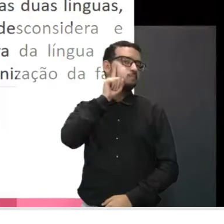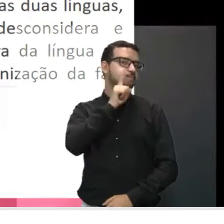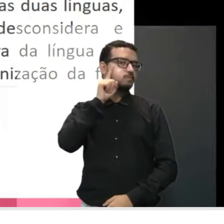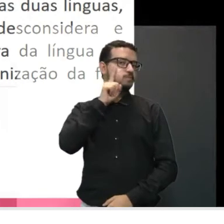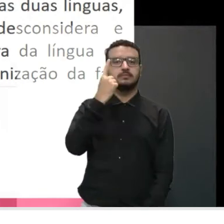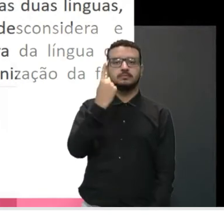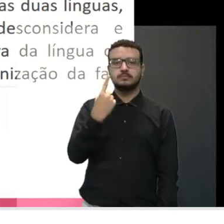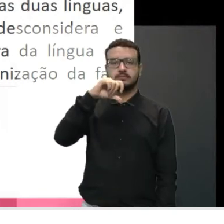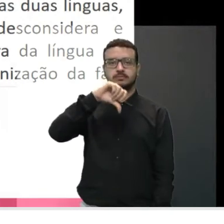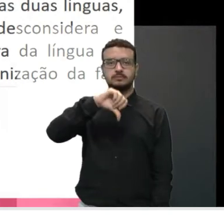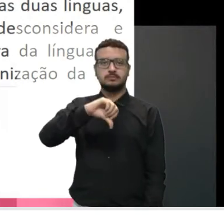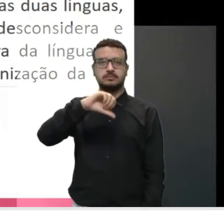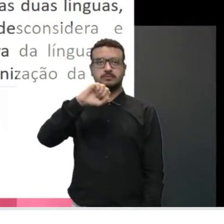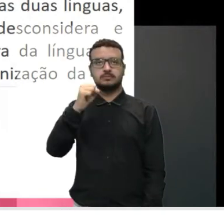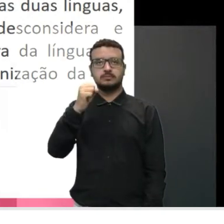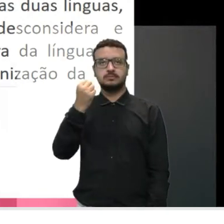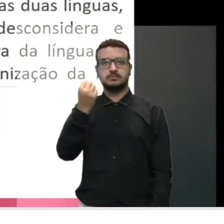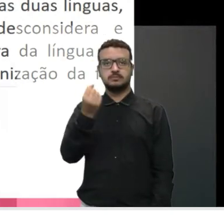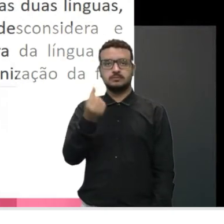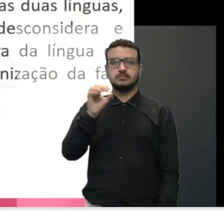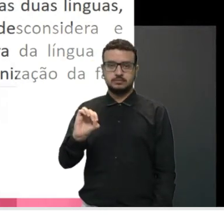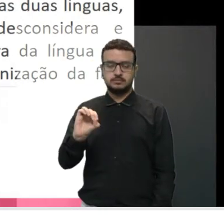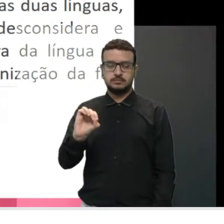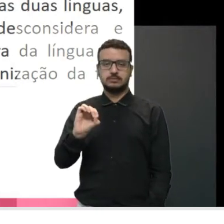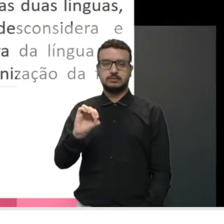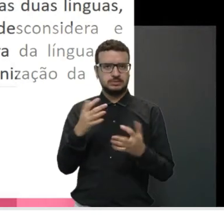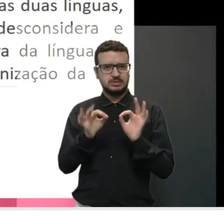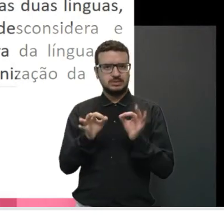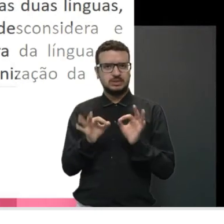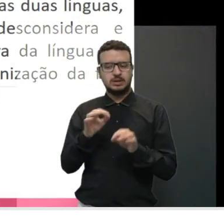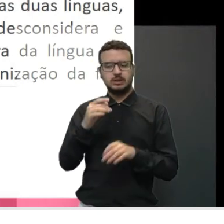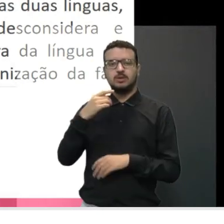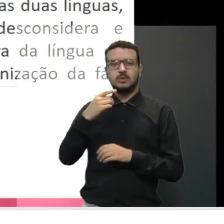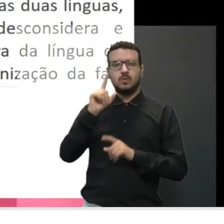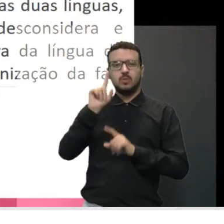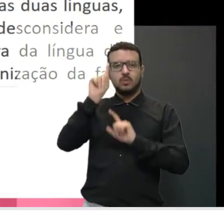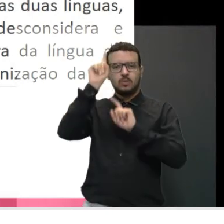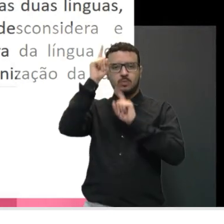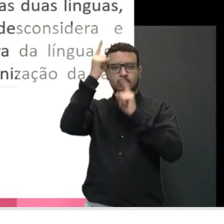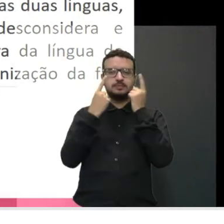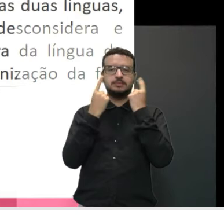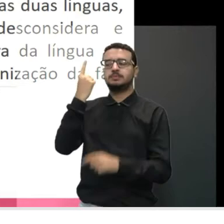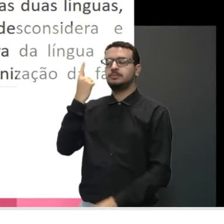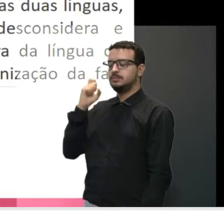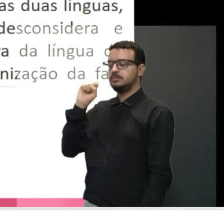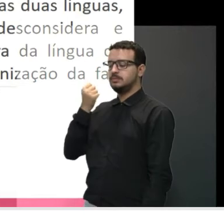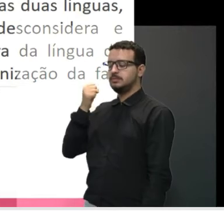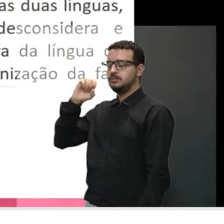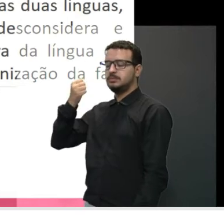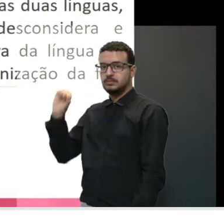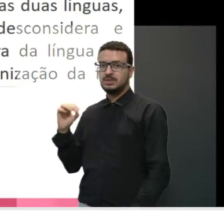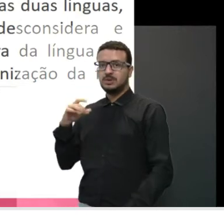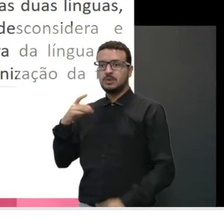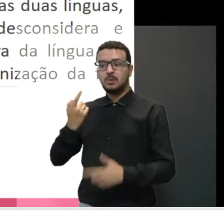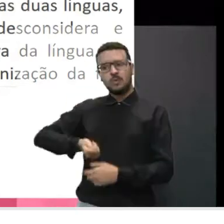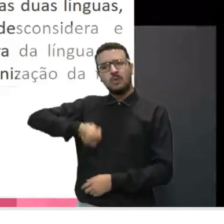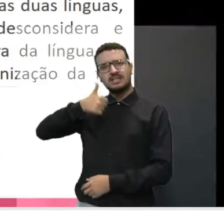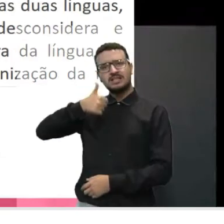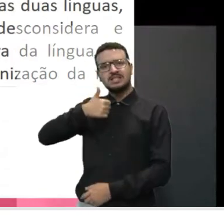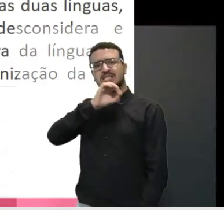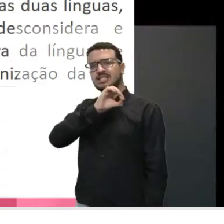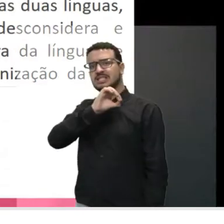1880, certo? Então, depois de quase 100 anos, vai começar a comunicação total, que é uma filosofia apoiada